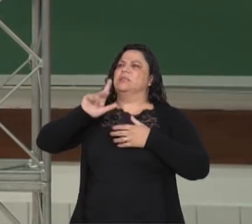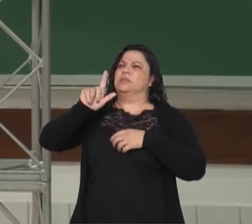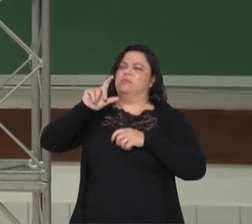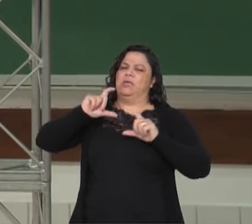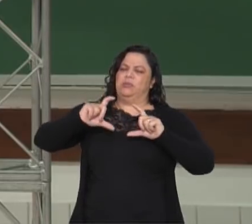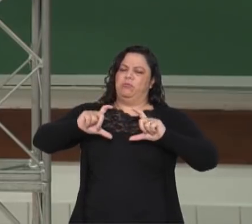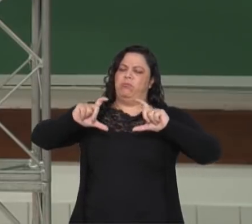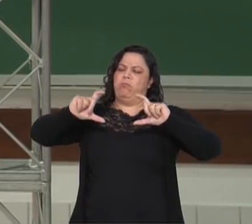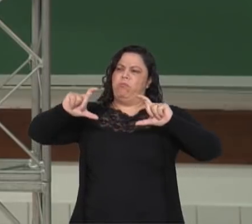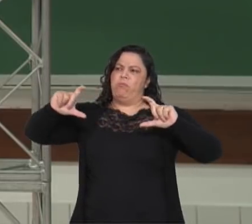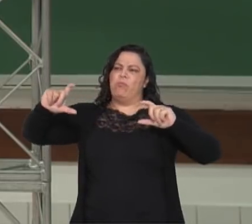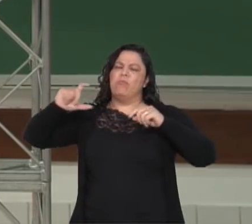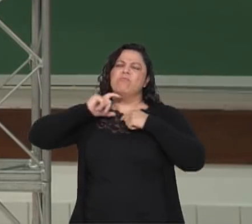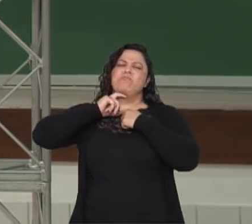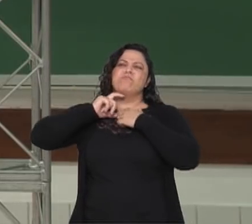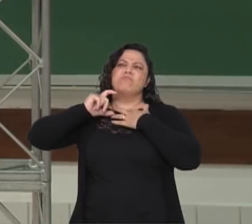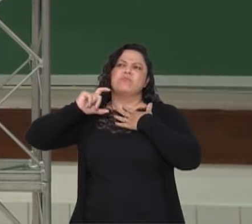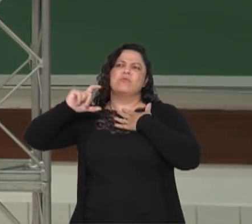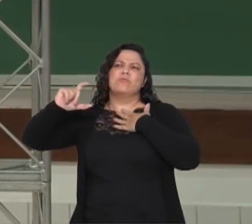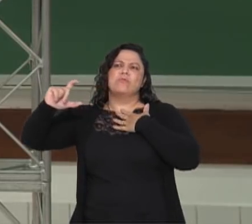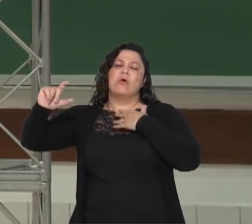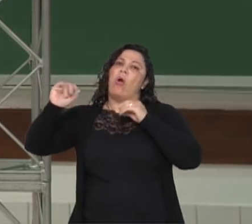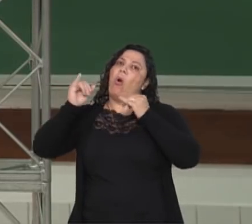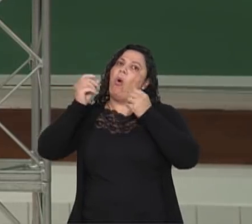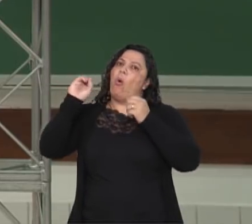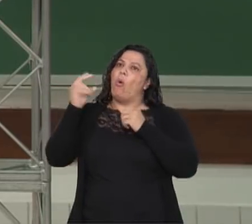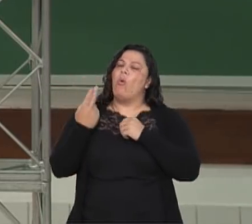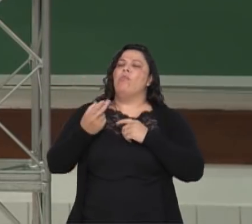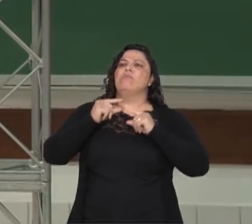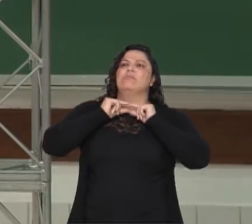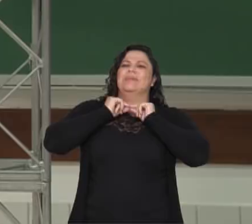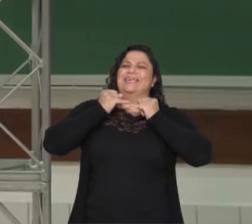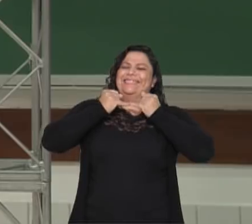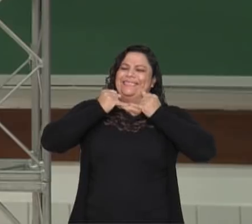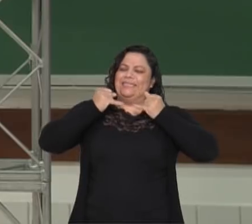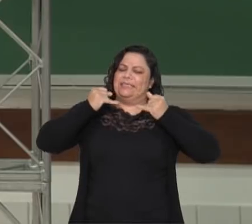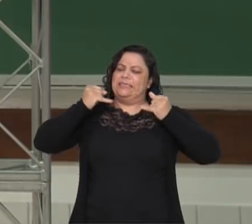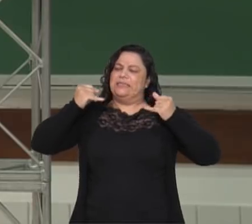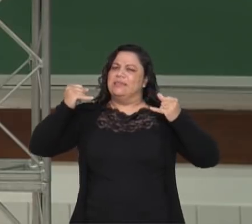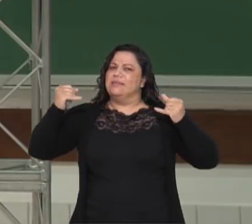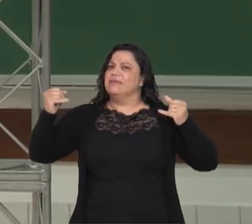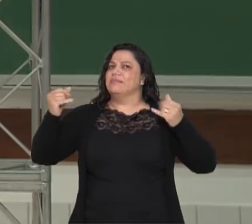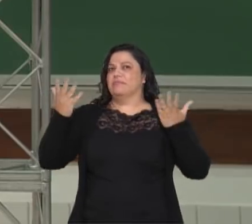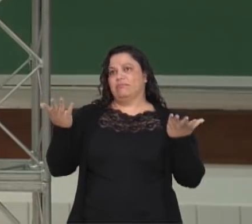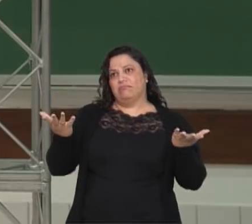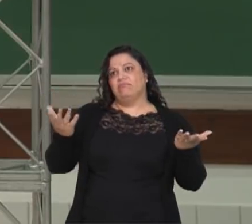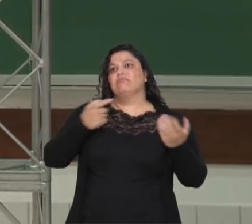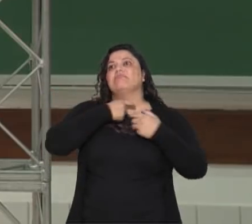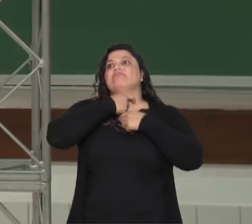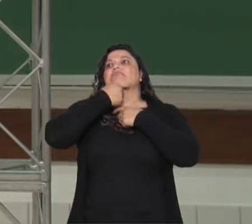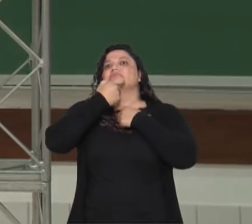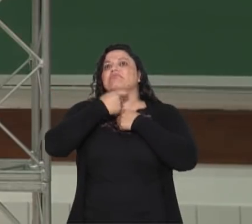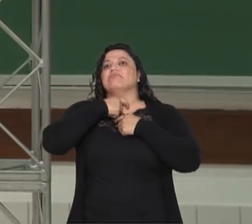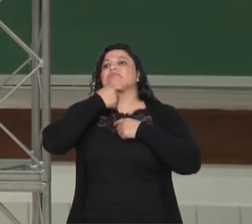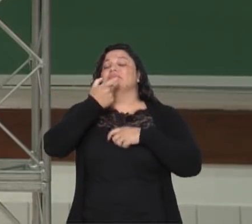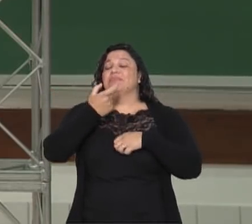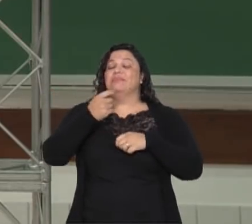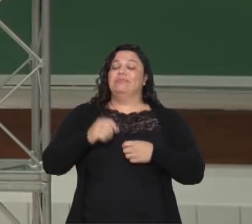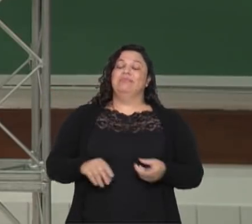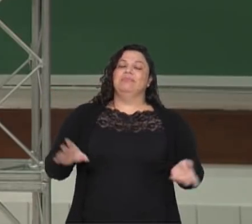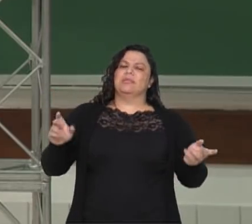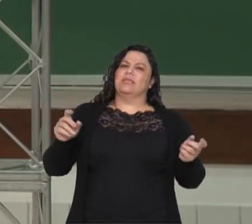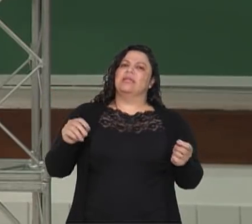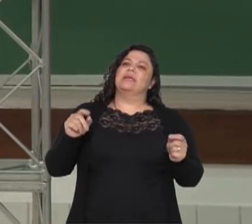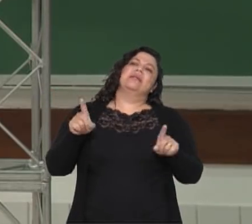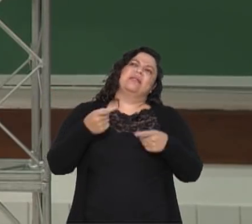agudo e tem instrumentos musicais. Geralmente os instrumentos musicais que têm um som mais grave, eles são maiores